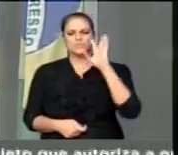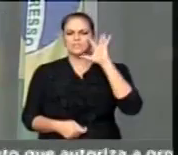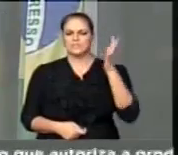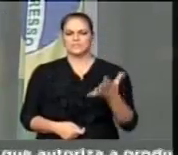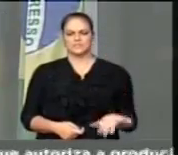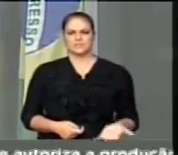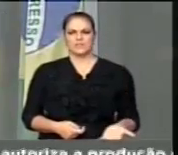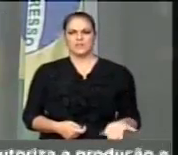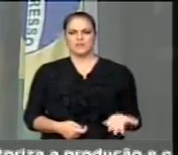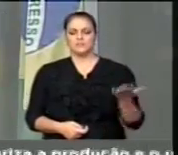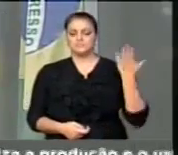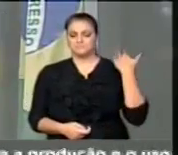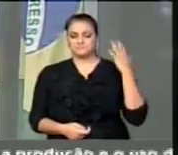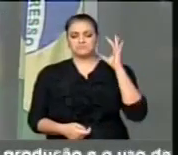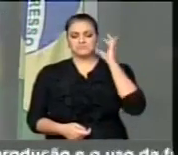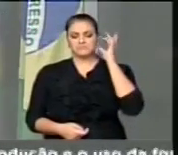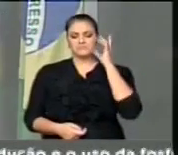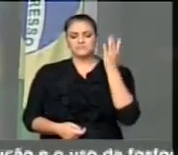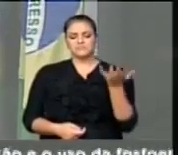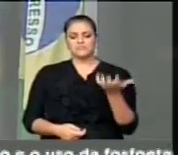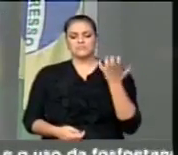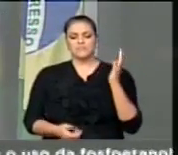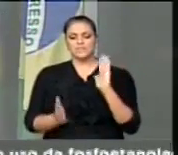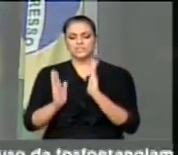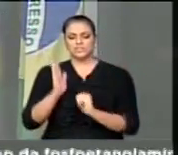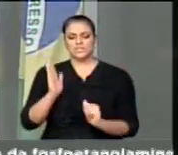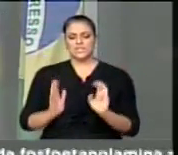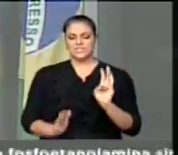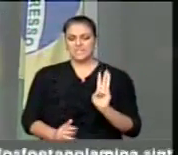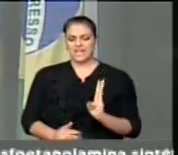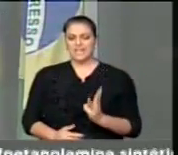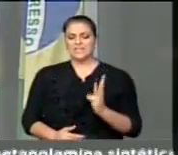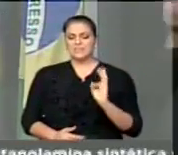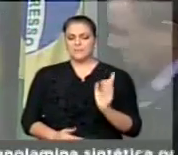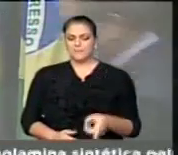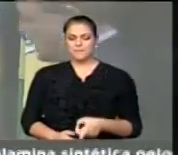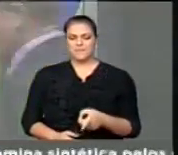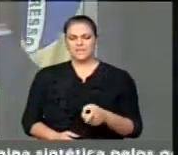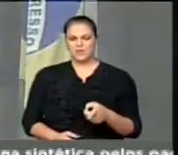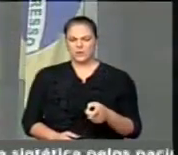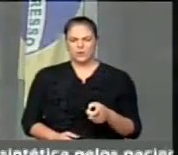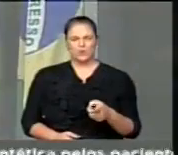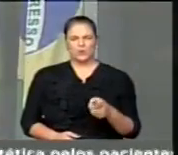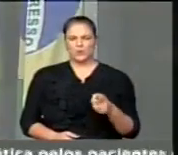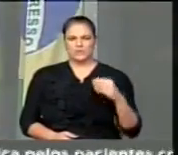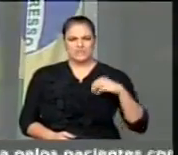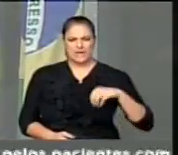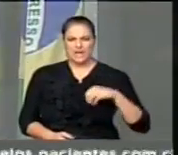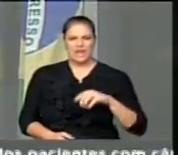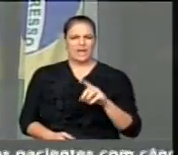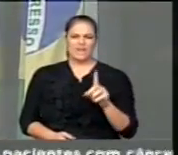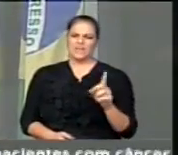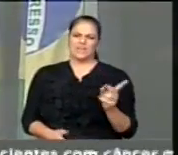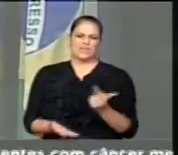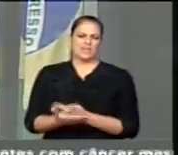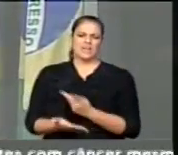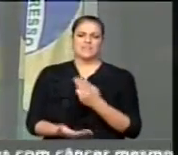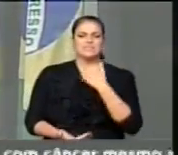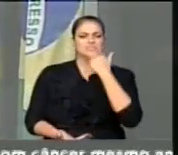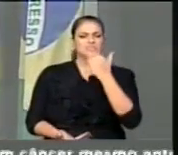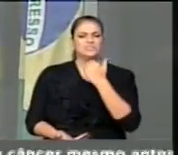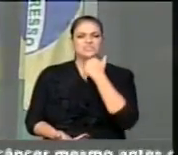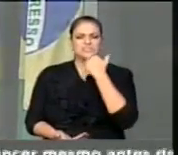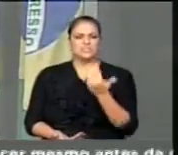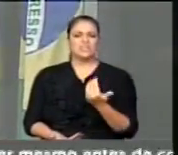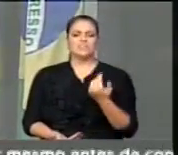projeto da Presidente da República de diminuir 3 mil seu salário é puro engodo no momento em que o Brasil precisa de bilhões, não de